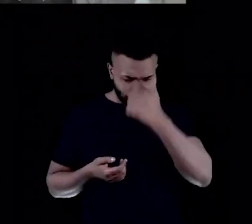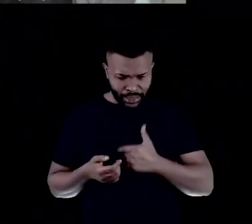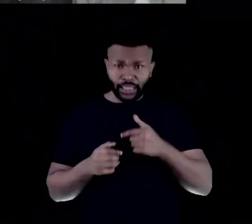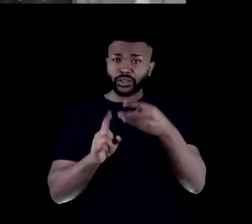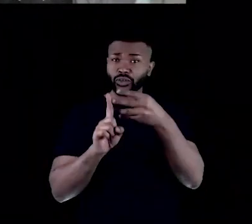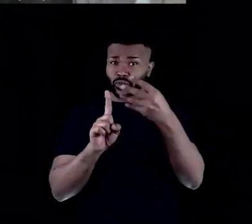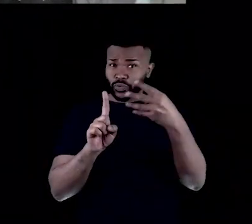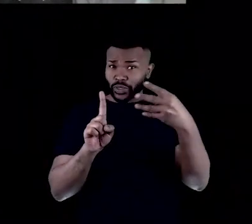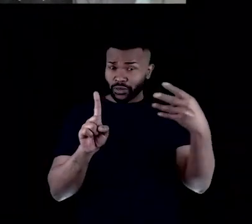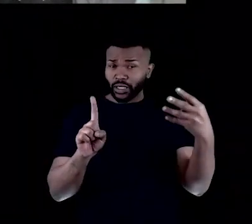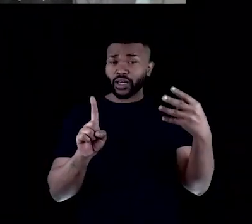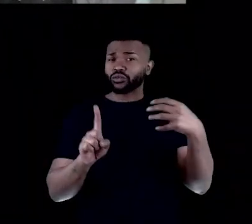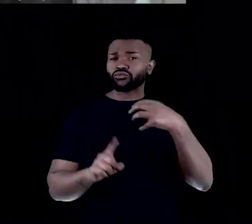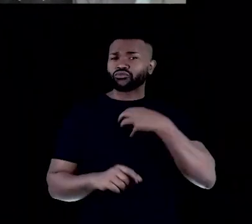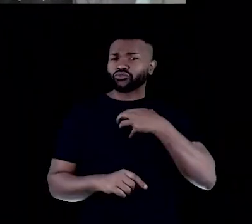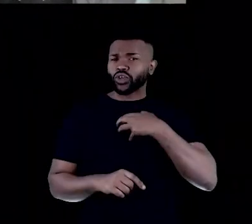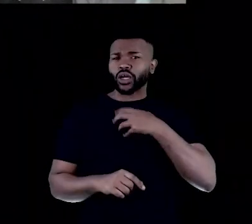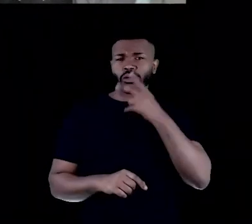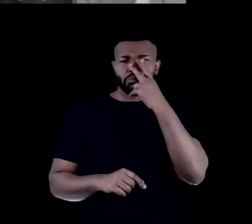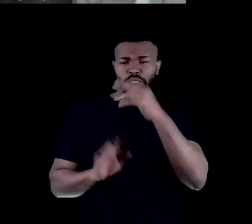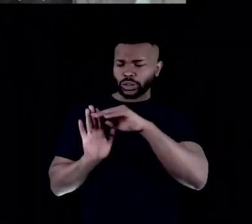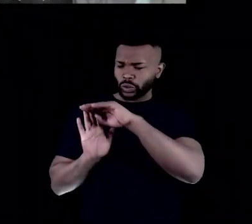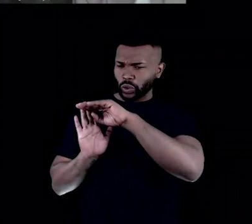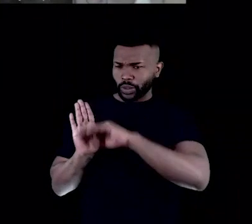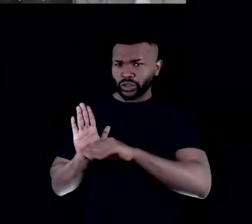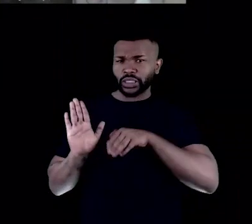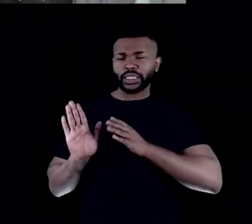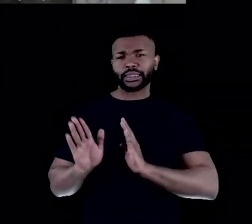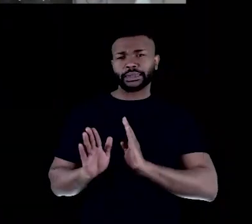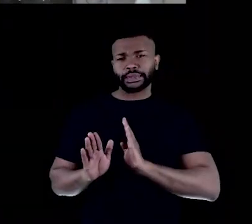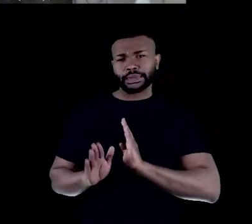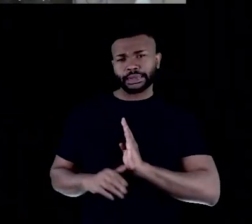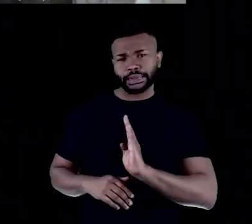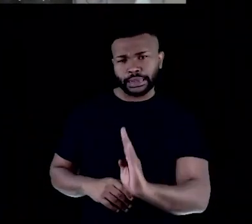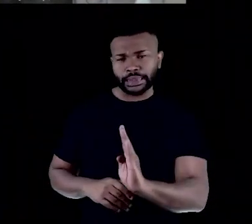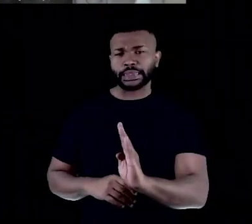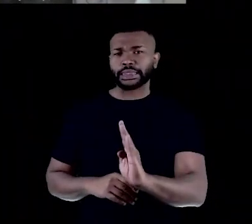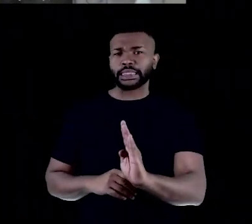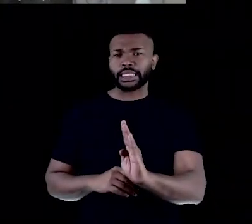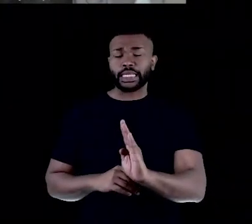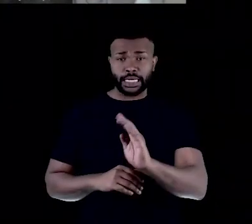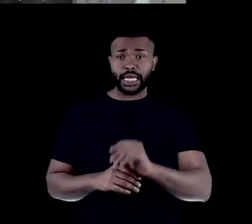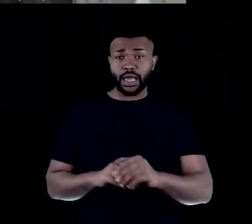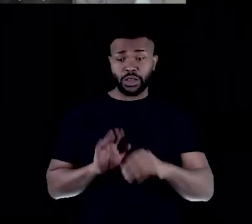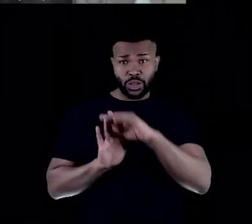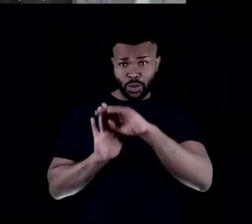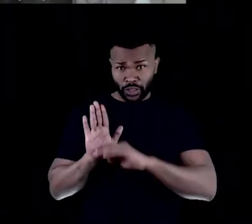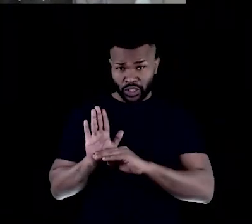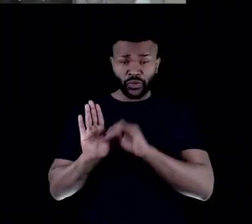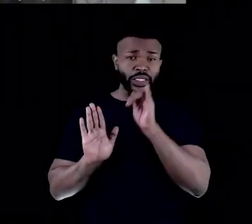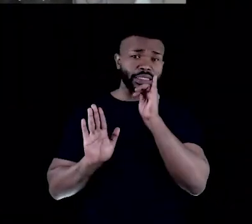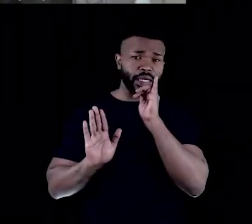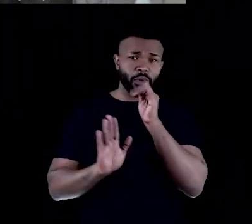ser LGBTQIA+, mesmo das maneiras mais normativas, cis-heteronormativas que a gente possa encontrar, é